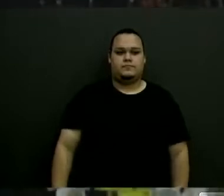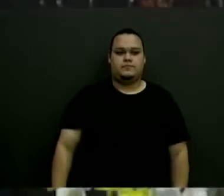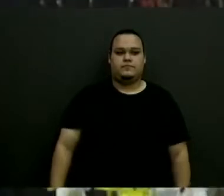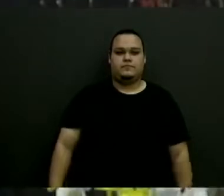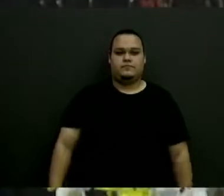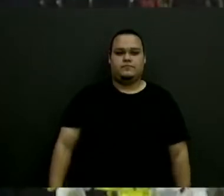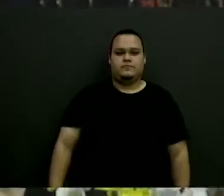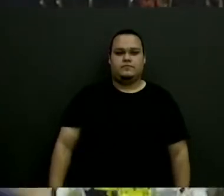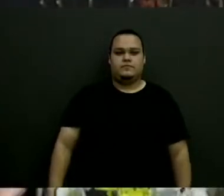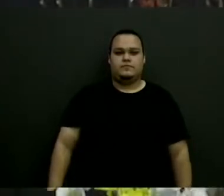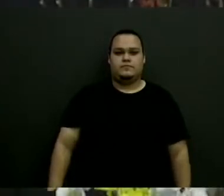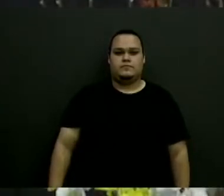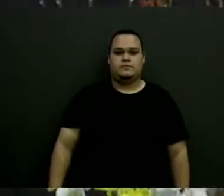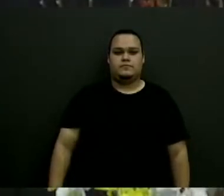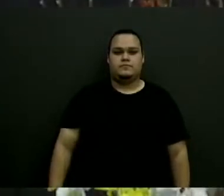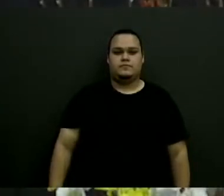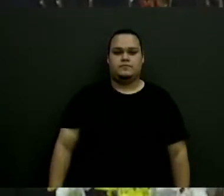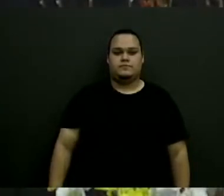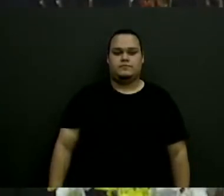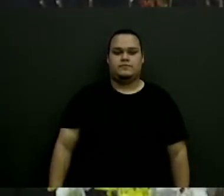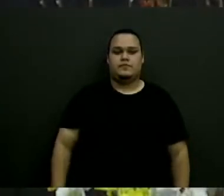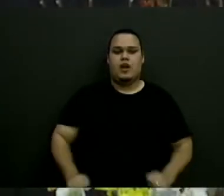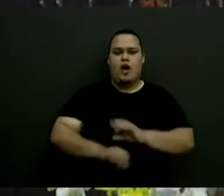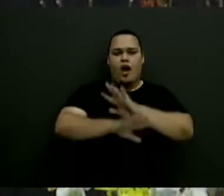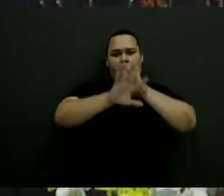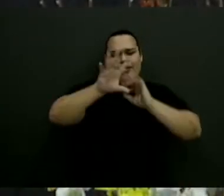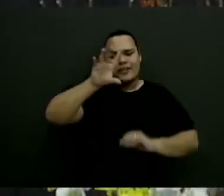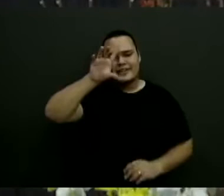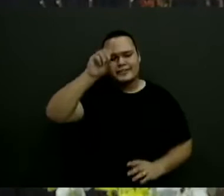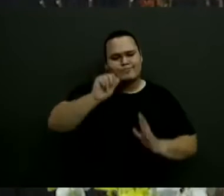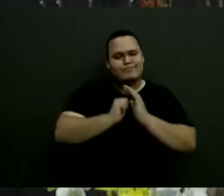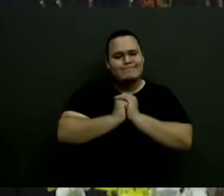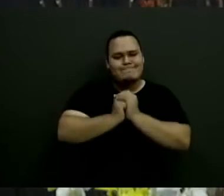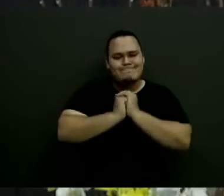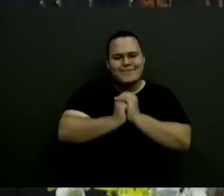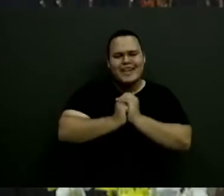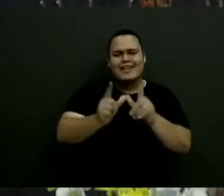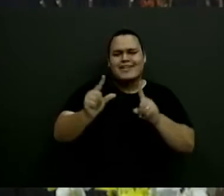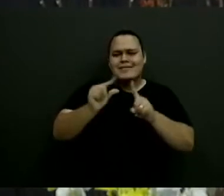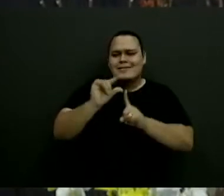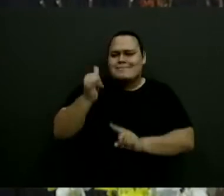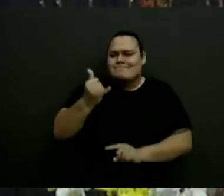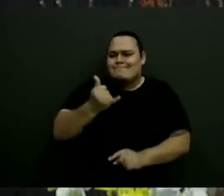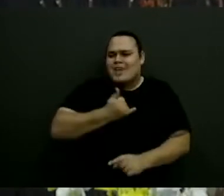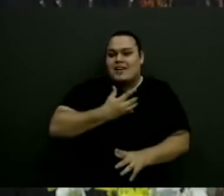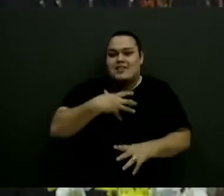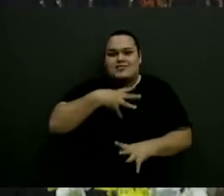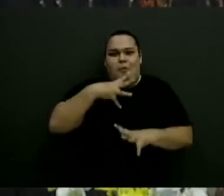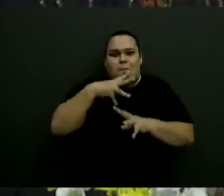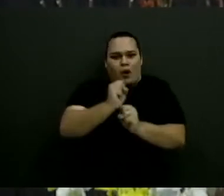Amém. Amém. Glória a Deus por isso. Que palavra poderosa.